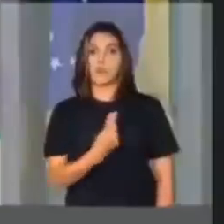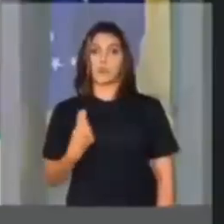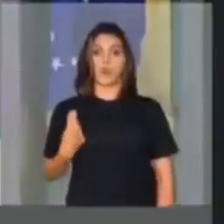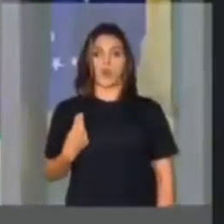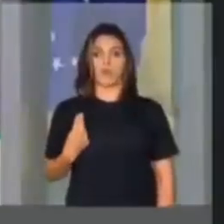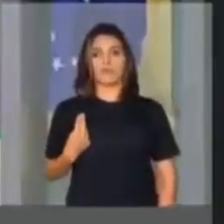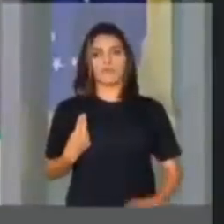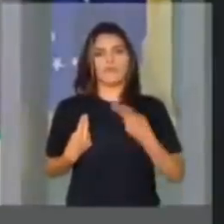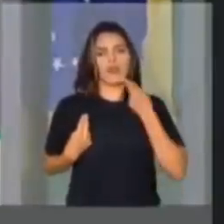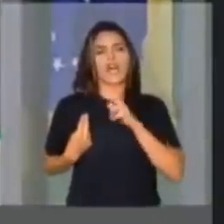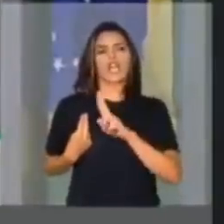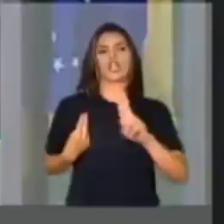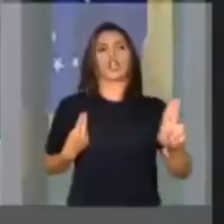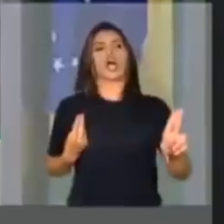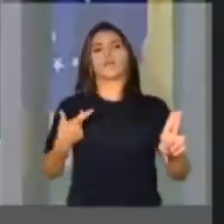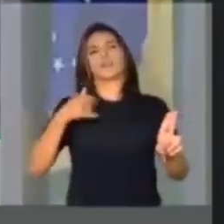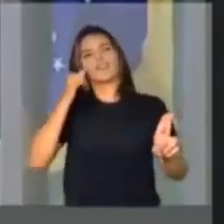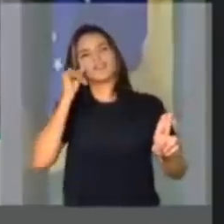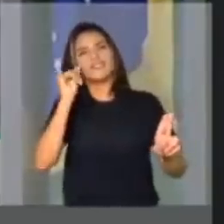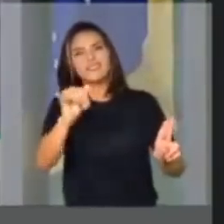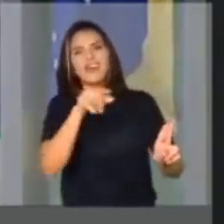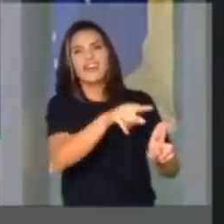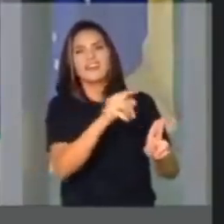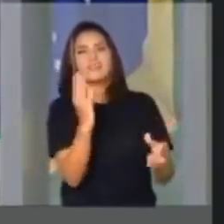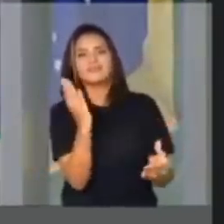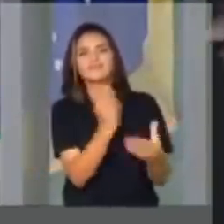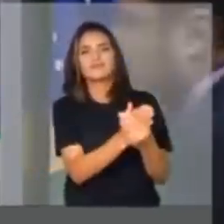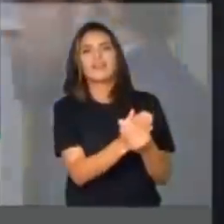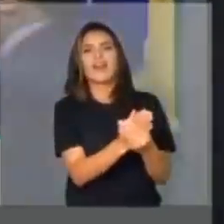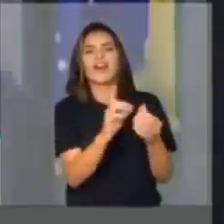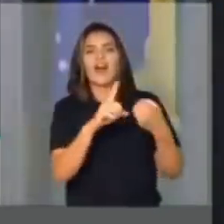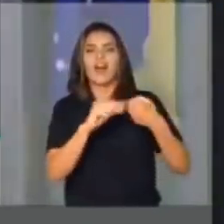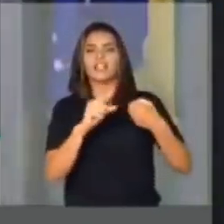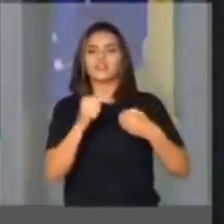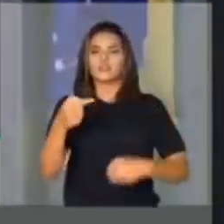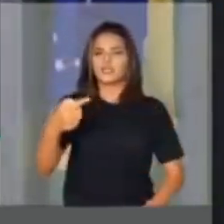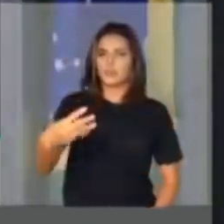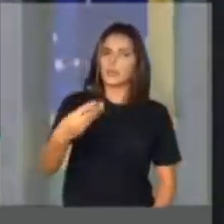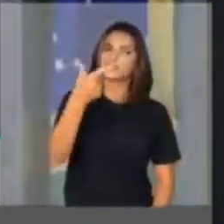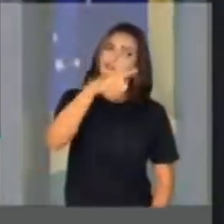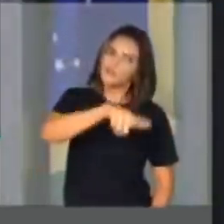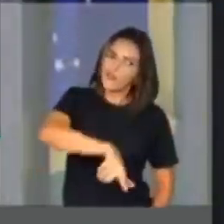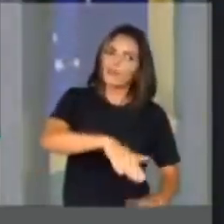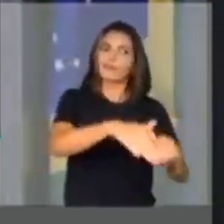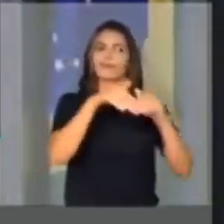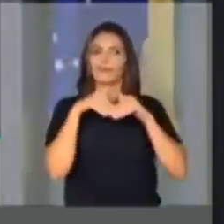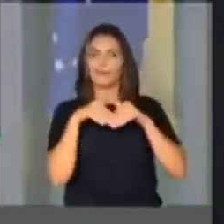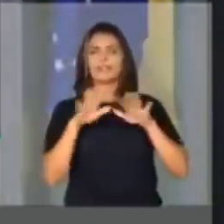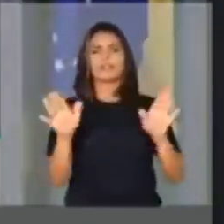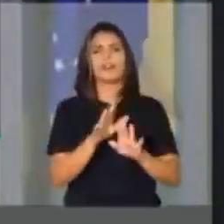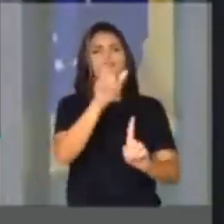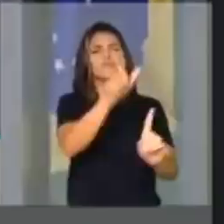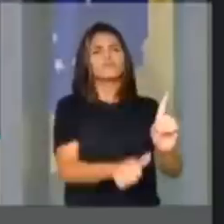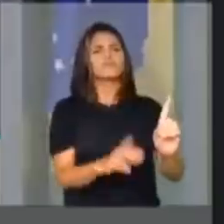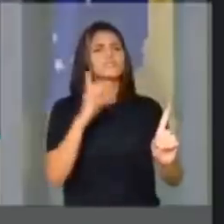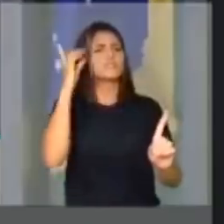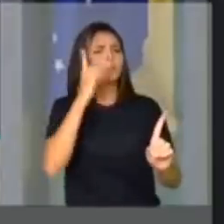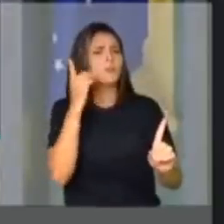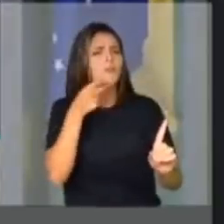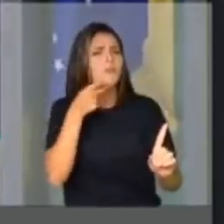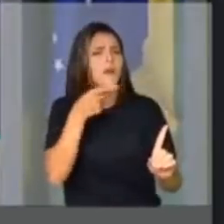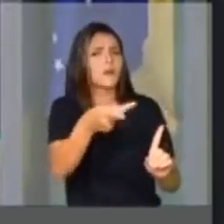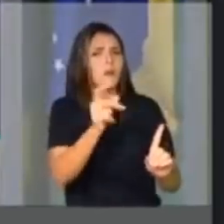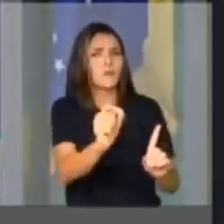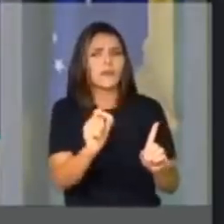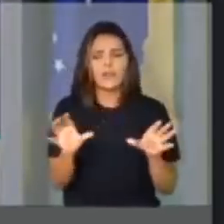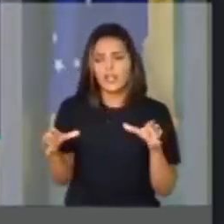evitar que ele invoque o artigo 74, mas certo parlamentar disse que